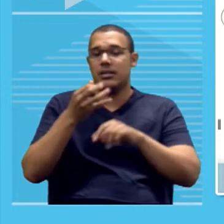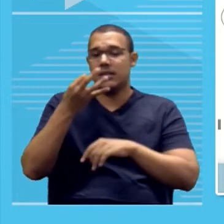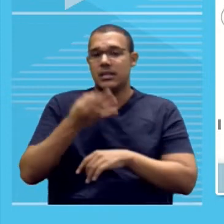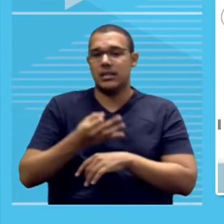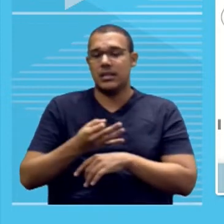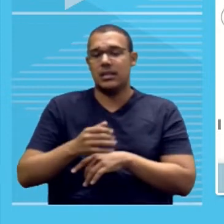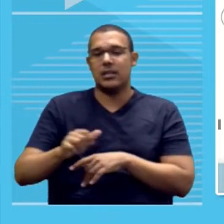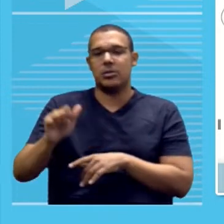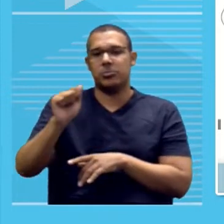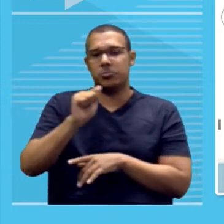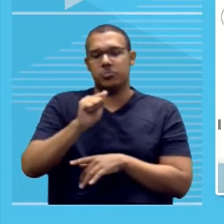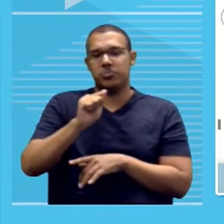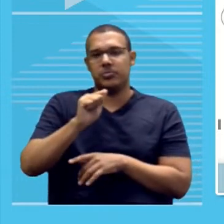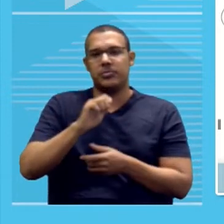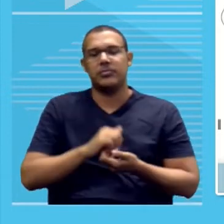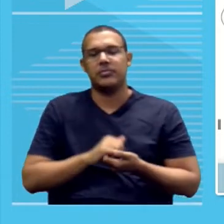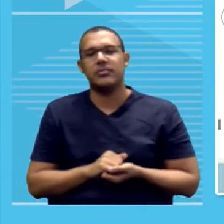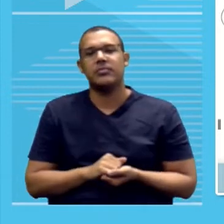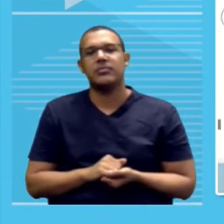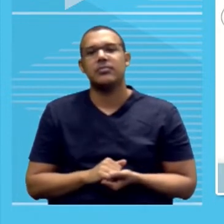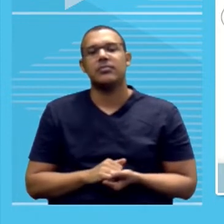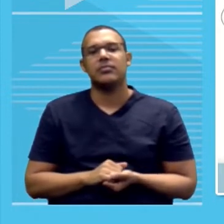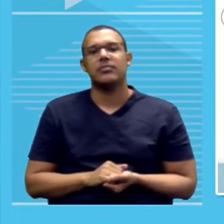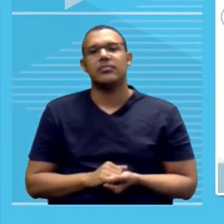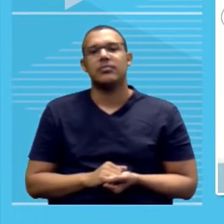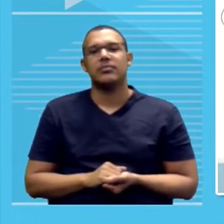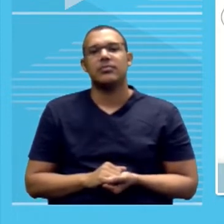Joule, nosso gabarito, a letra A. Ok?